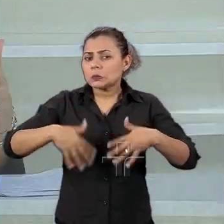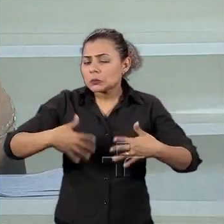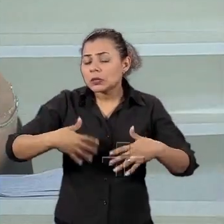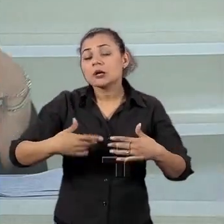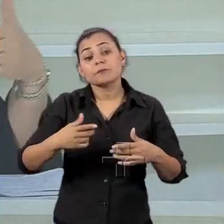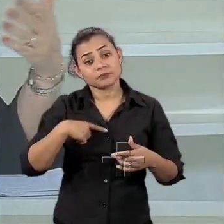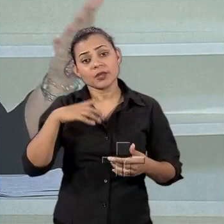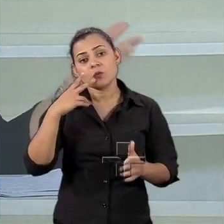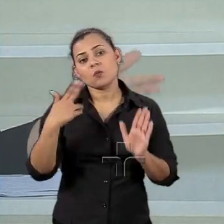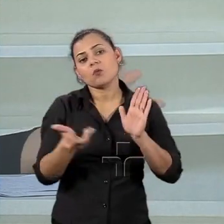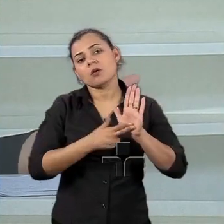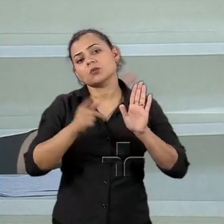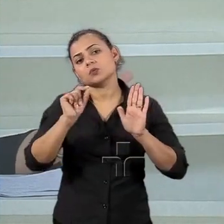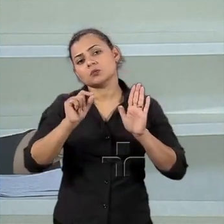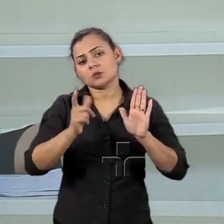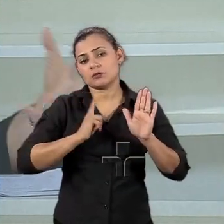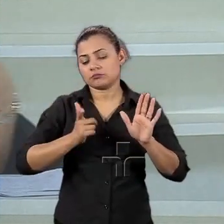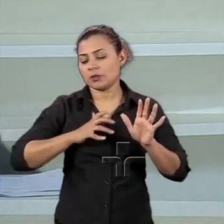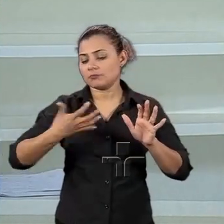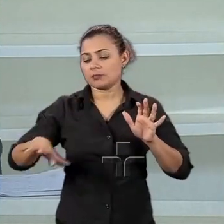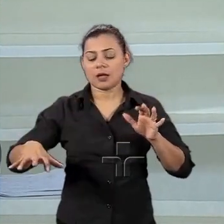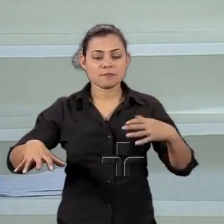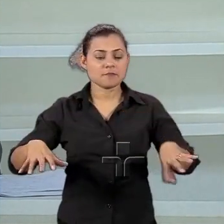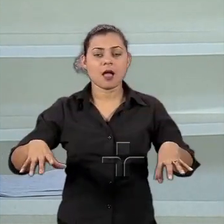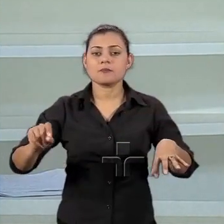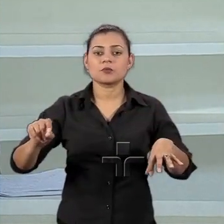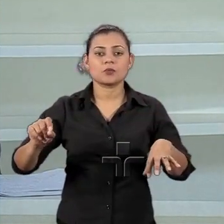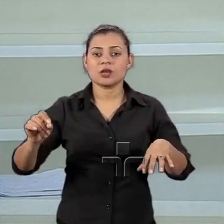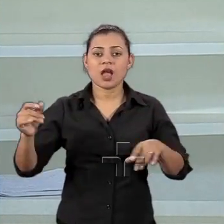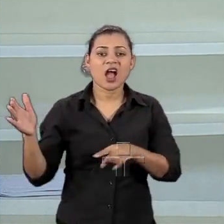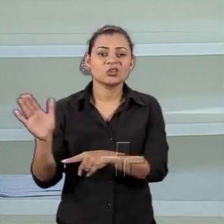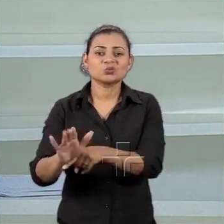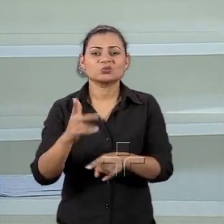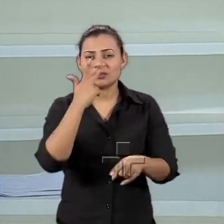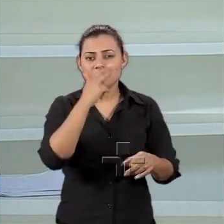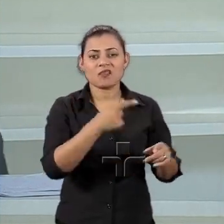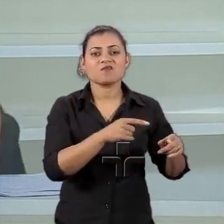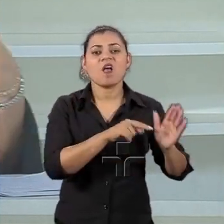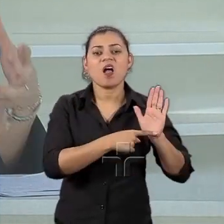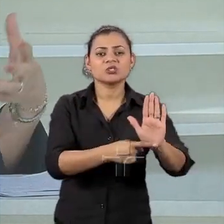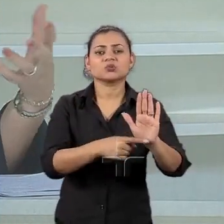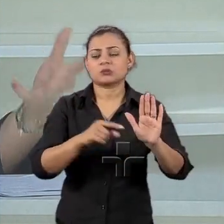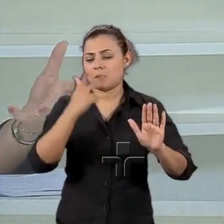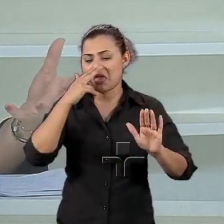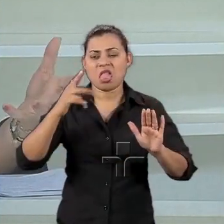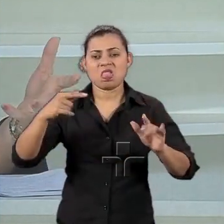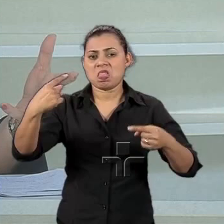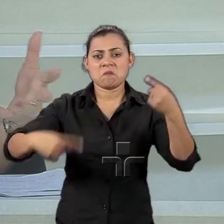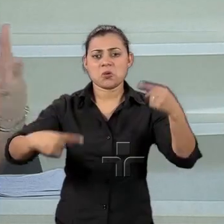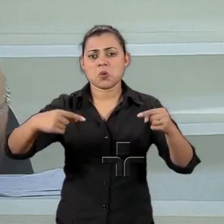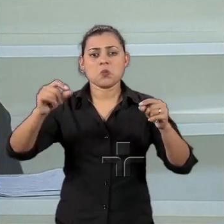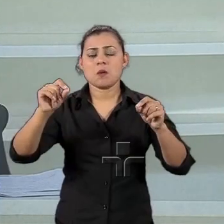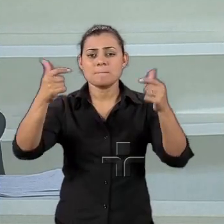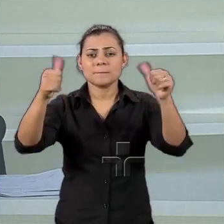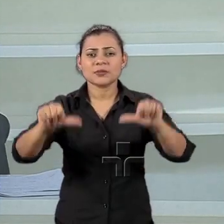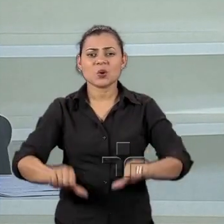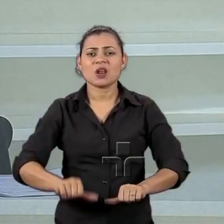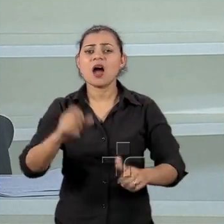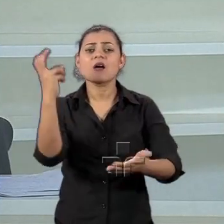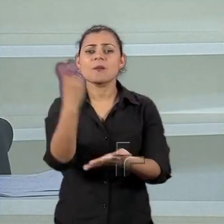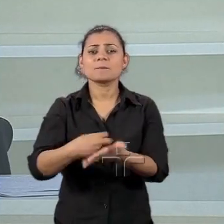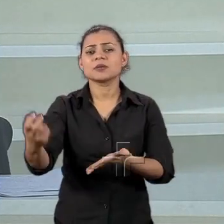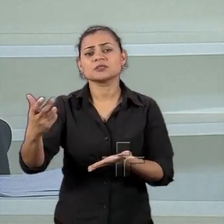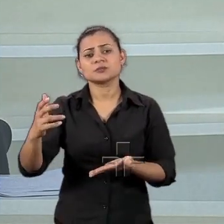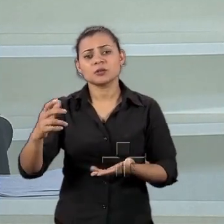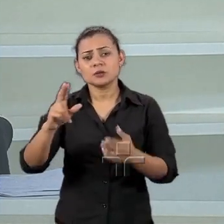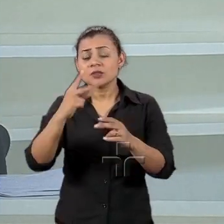que parlamentares dos dois lados ajudam a piorar essa animosidade que levou ao impeachment. Então nós temos